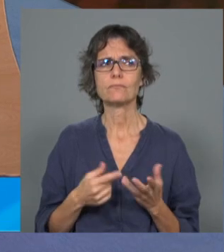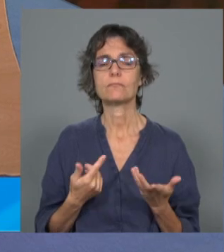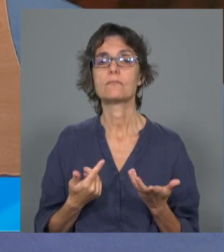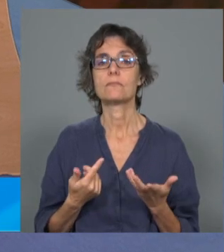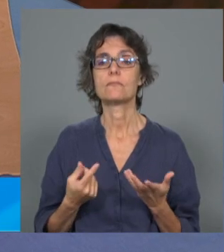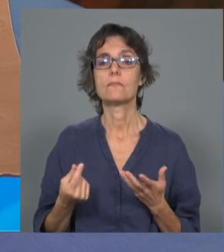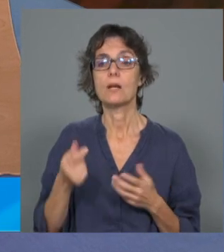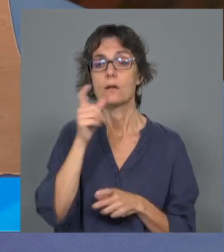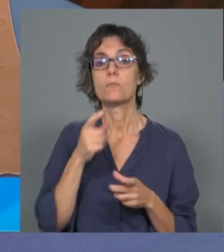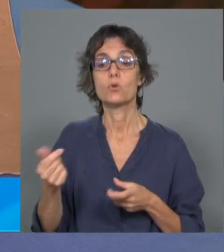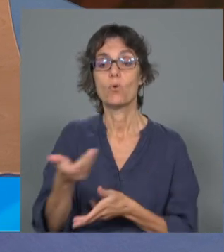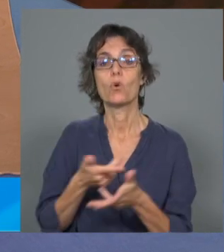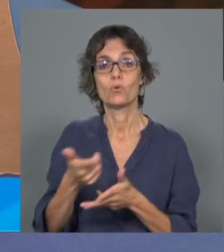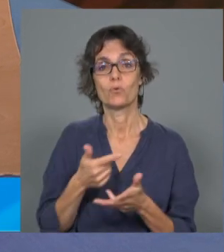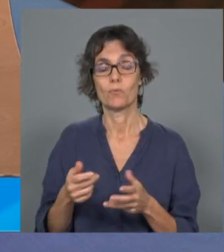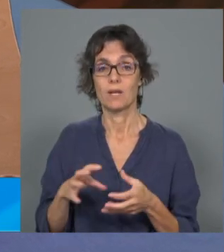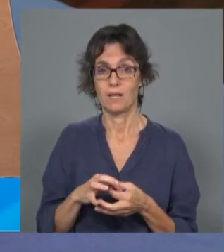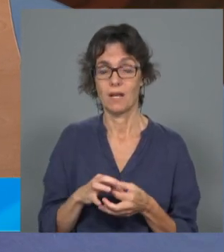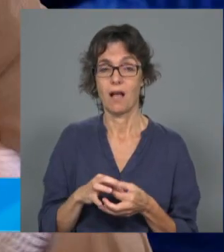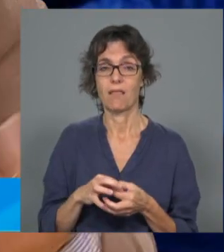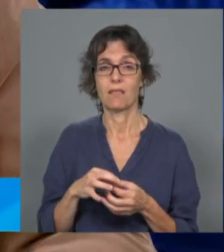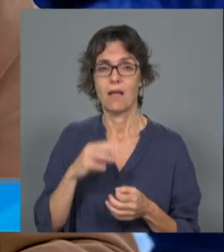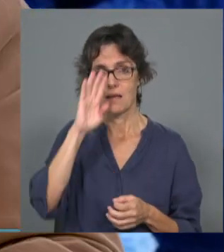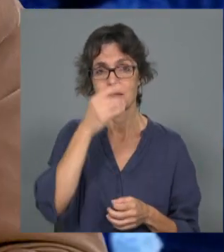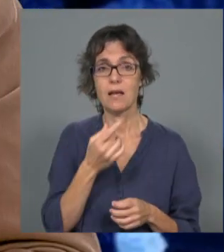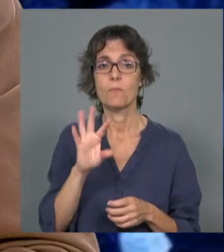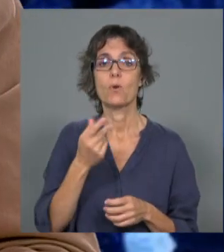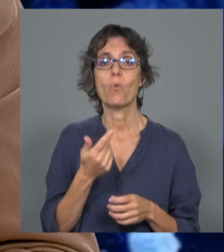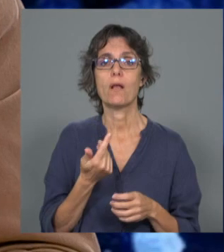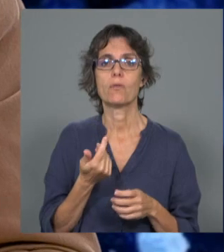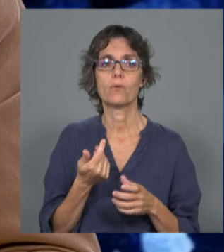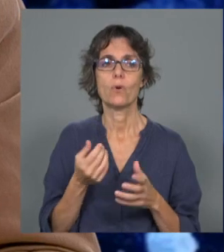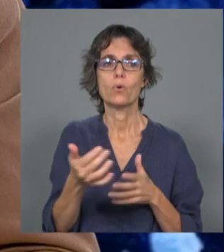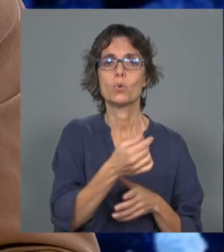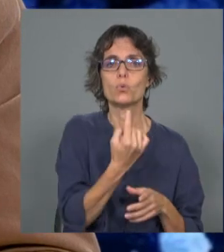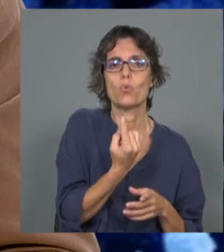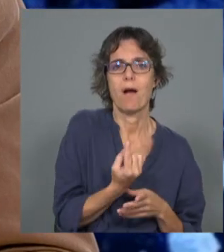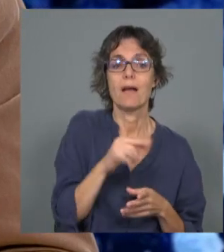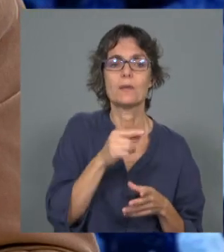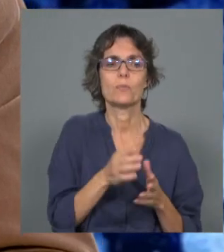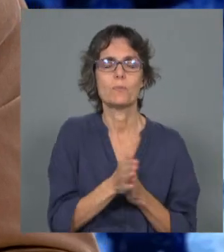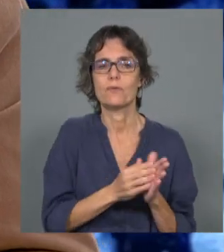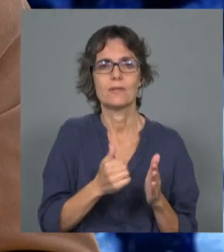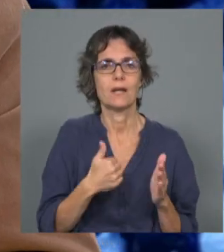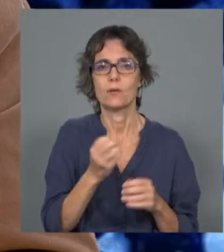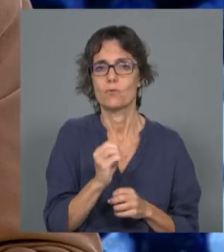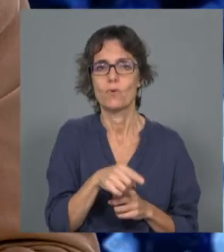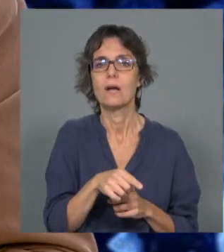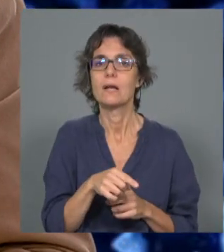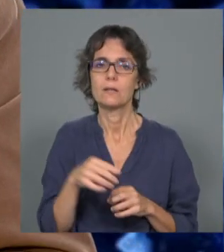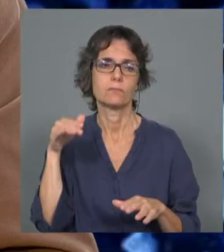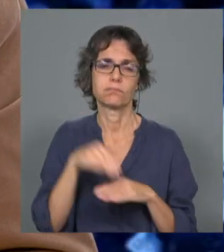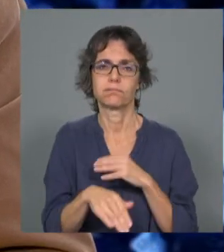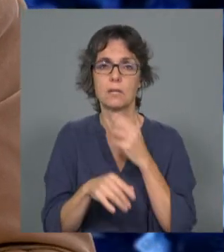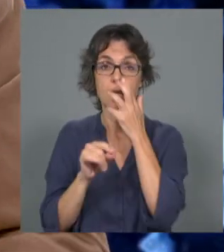um só recurso e depois não fazer nada dele. Quando a Arábia Saudita descobriu o petróleo, o Sheikh Yamani, um dos homens mais inteligentes